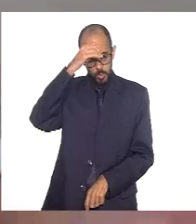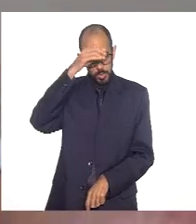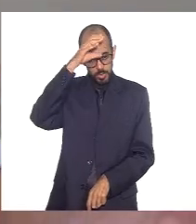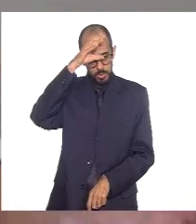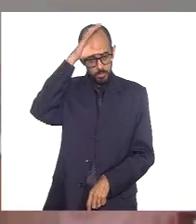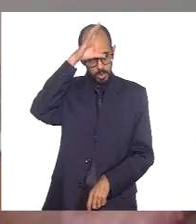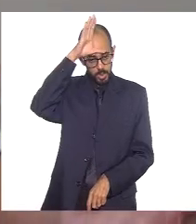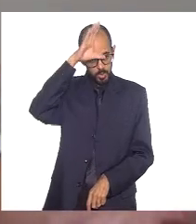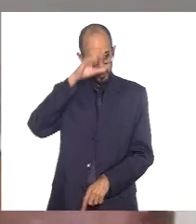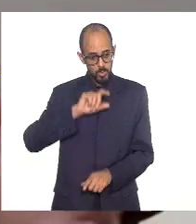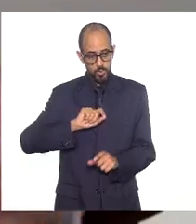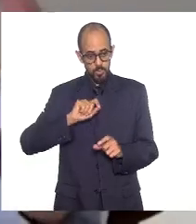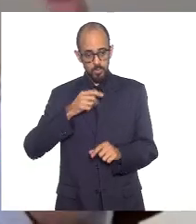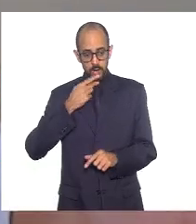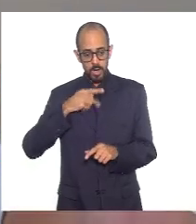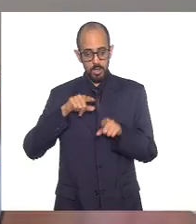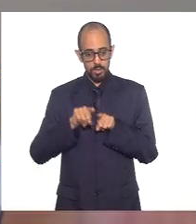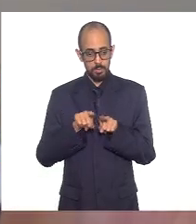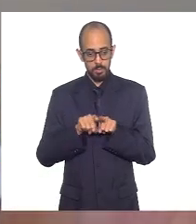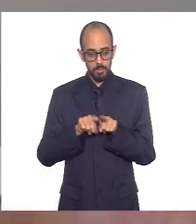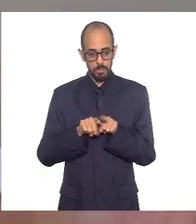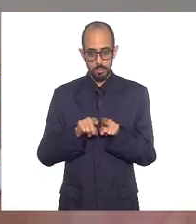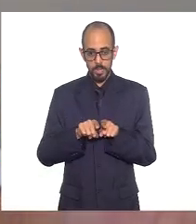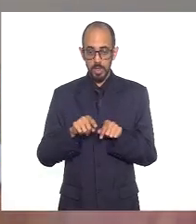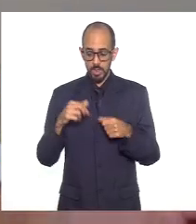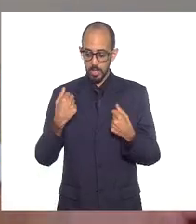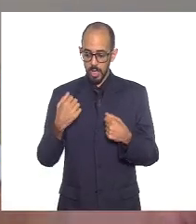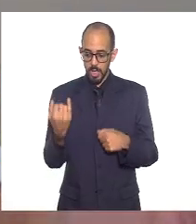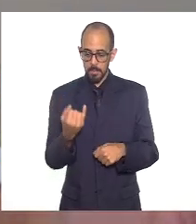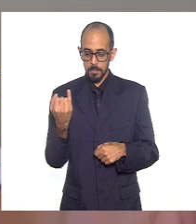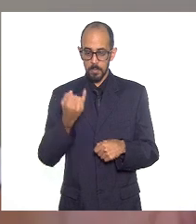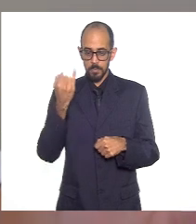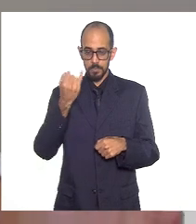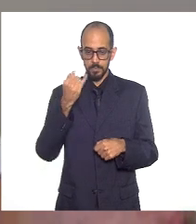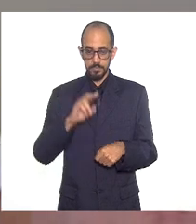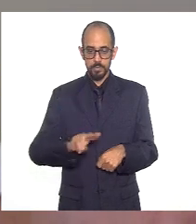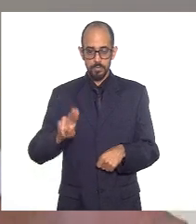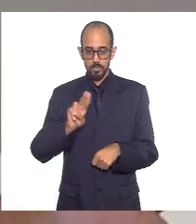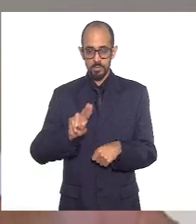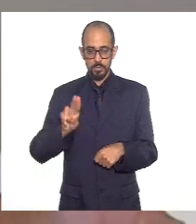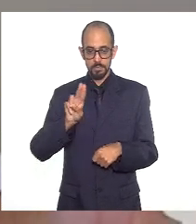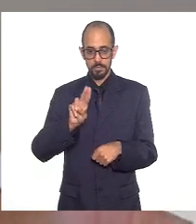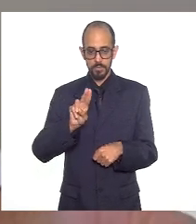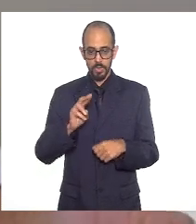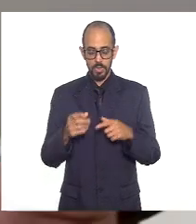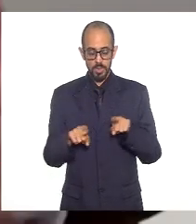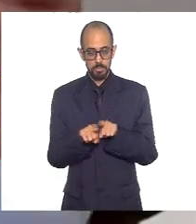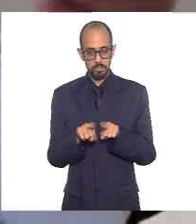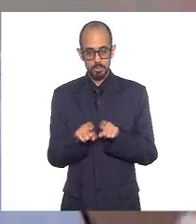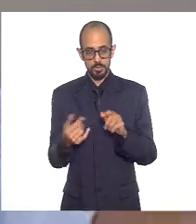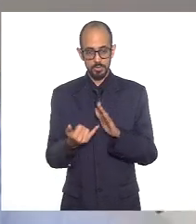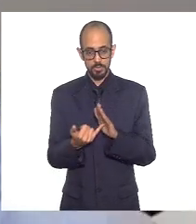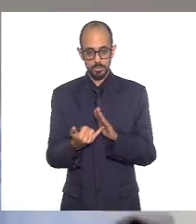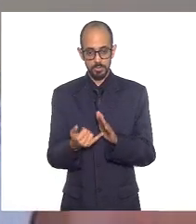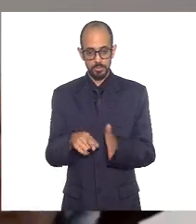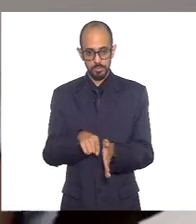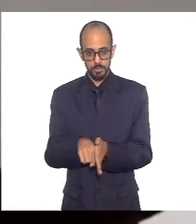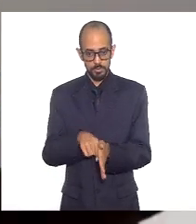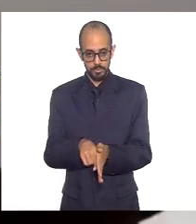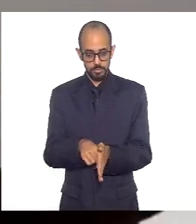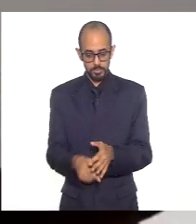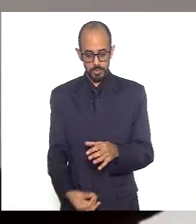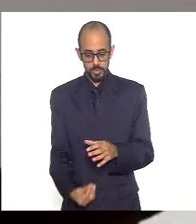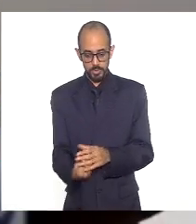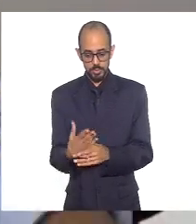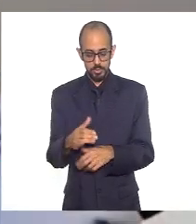tanto do caráter indispensável da contribuição das universidades e dos institutos de pesquisa na formulação desse projeto